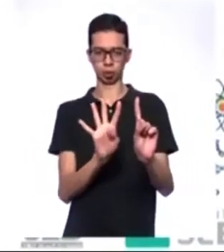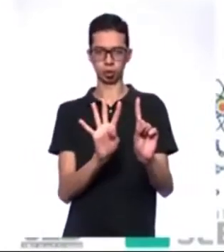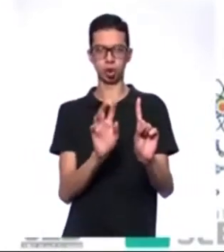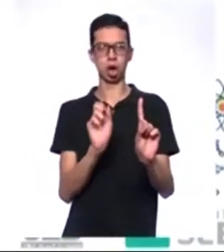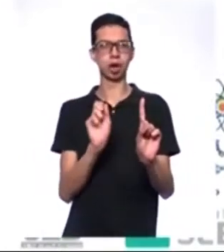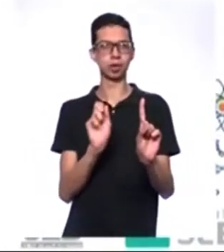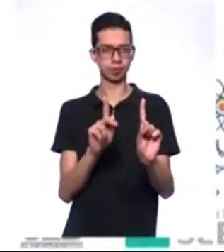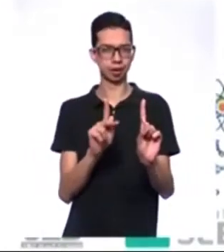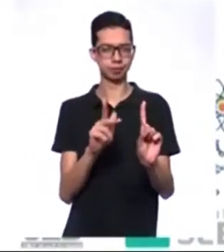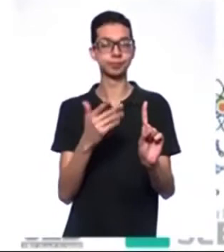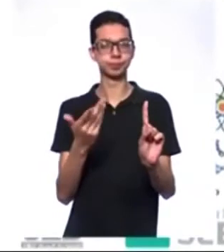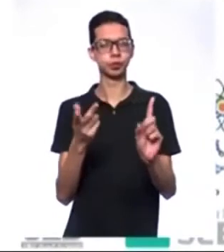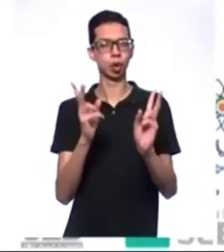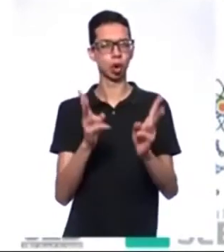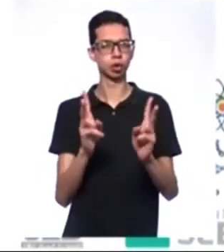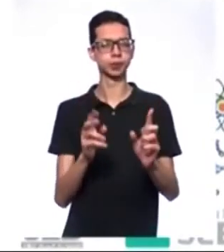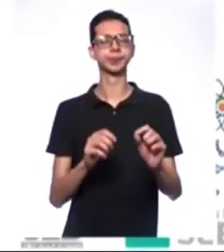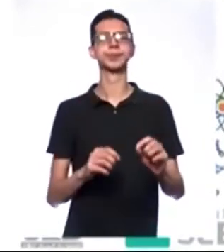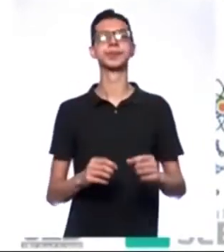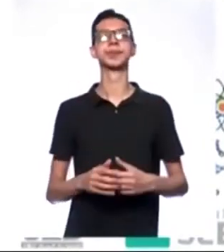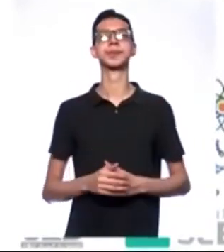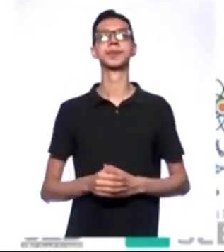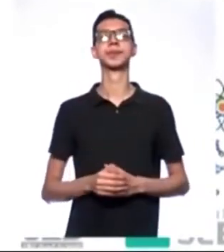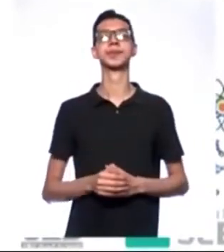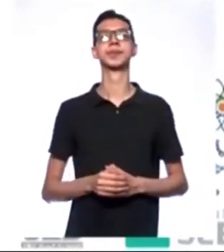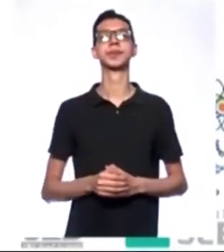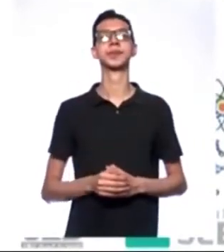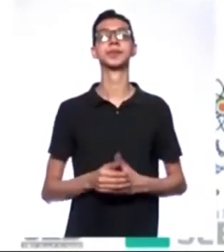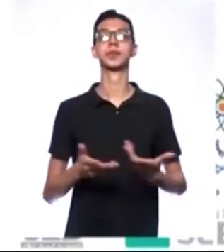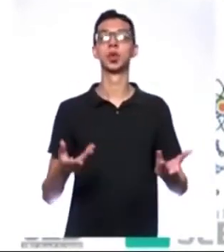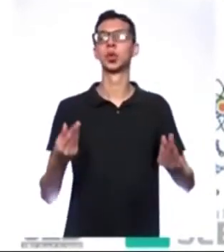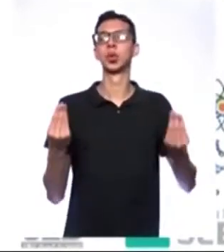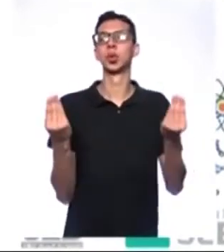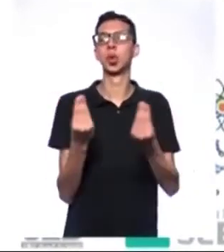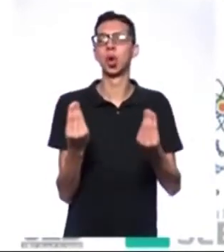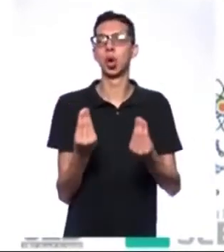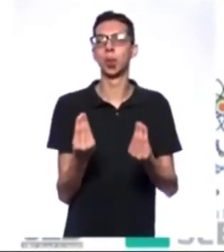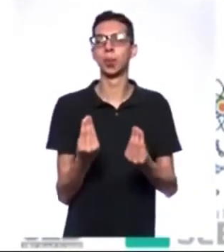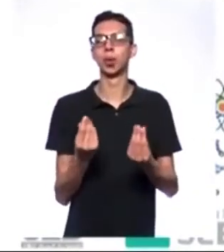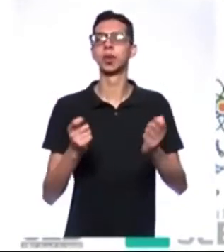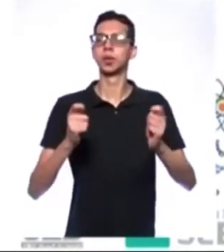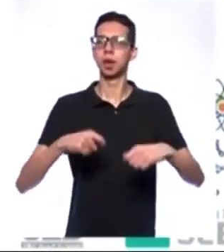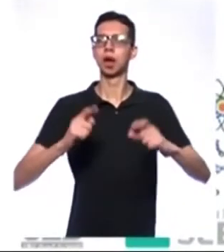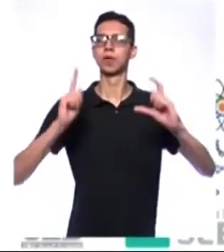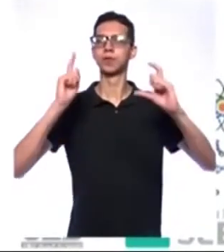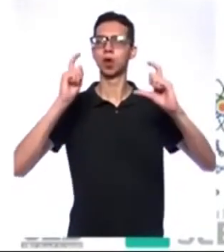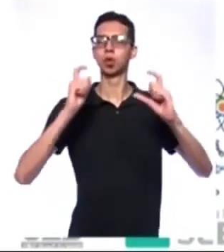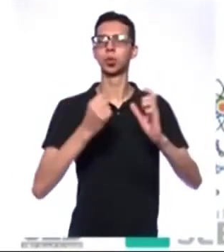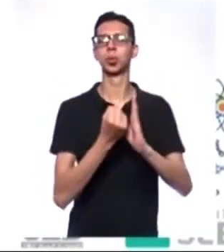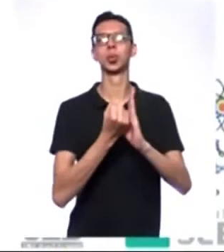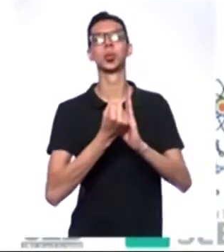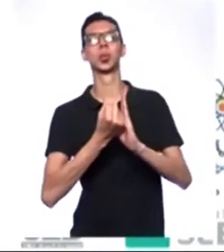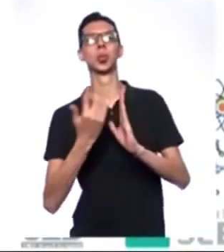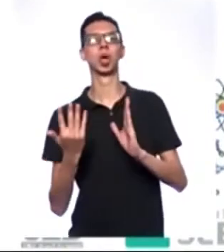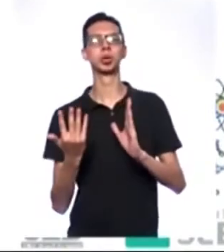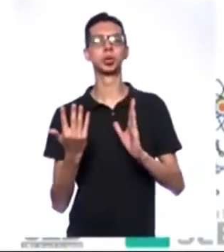essa configuração o número de formas em que poderão se posicionar para foto é